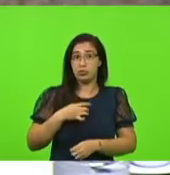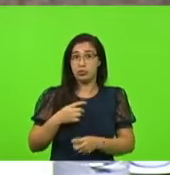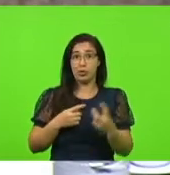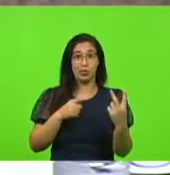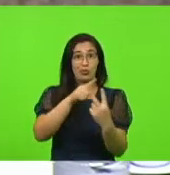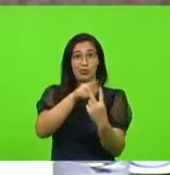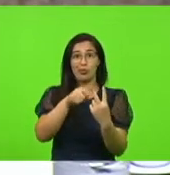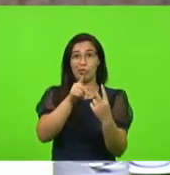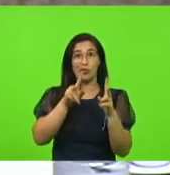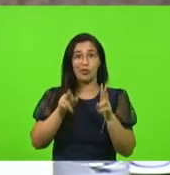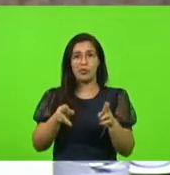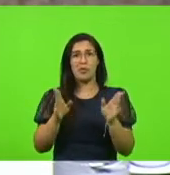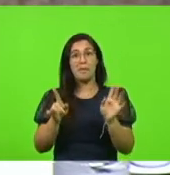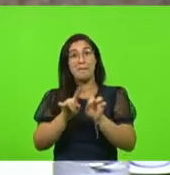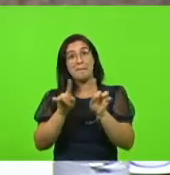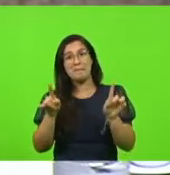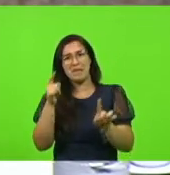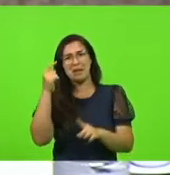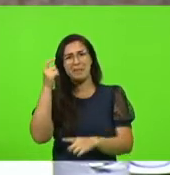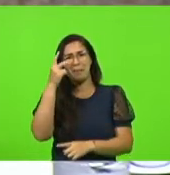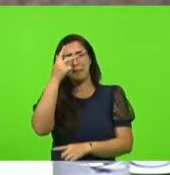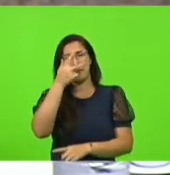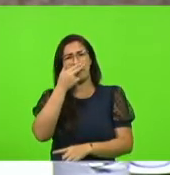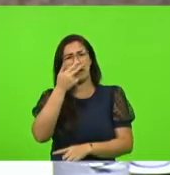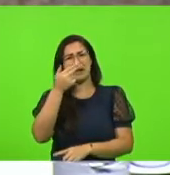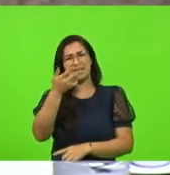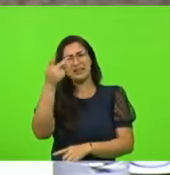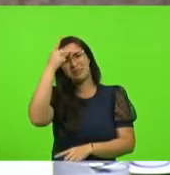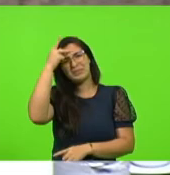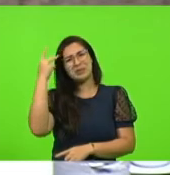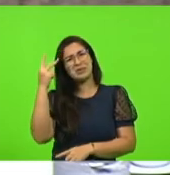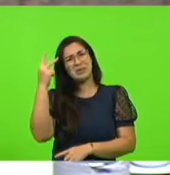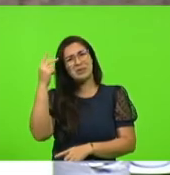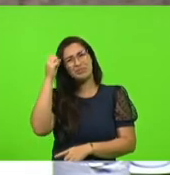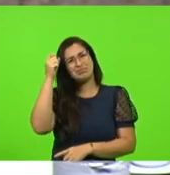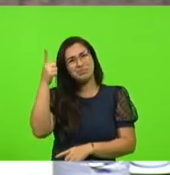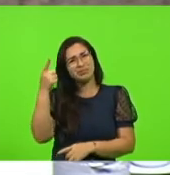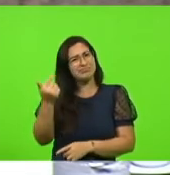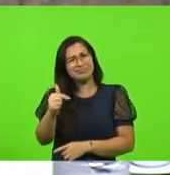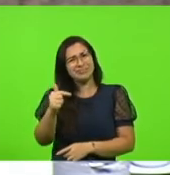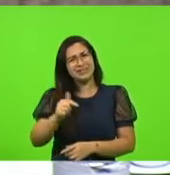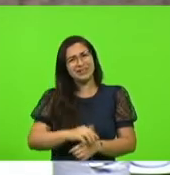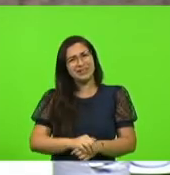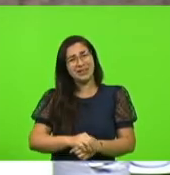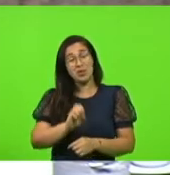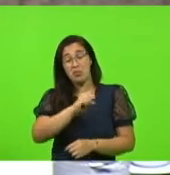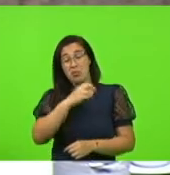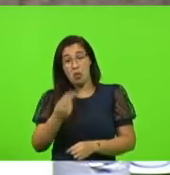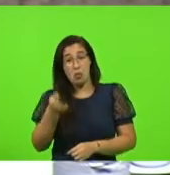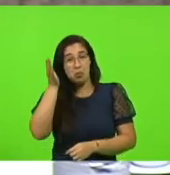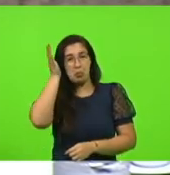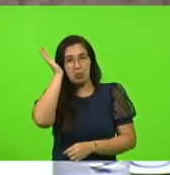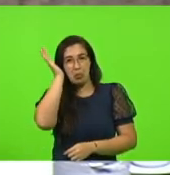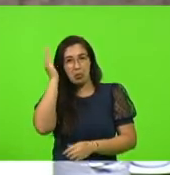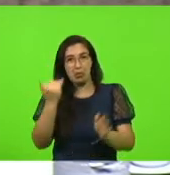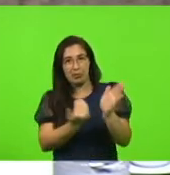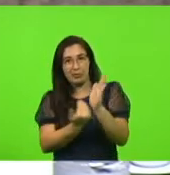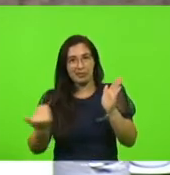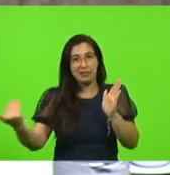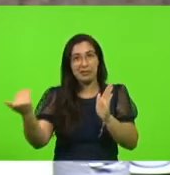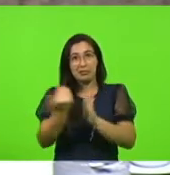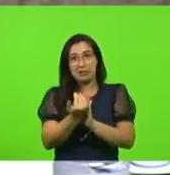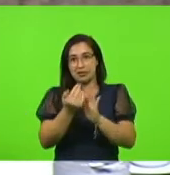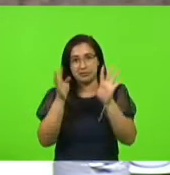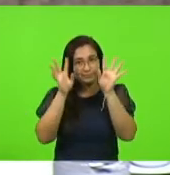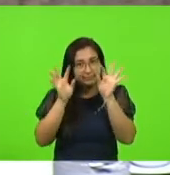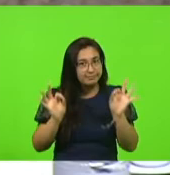Mas a inteligência das pessoas foram afetadas nessa pandemia. Ou a burrice foi aflorada, eu não sei. Eu não sei.